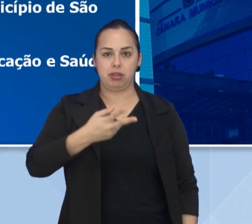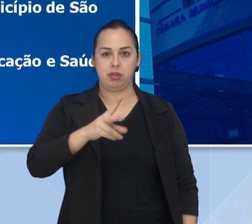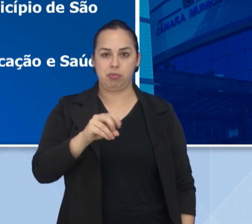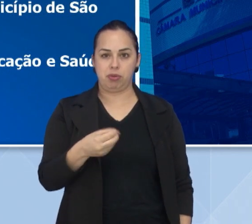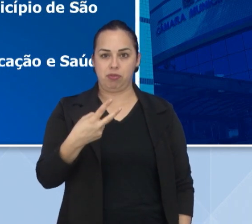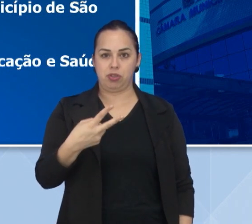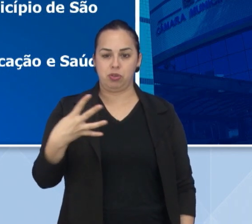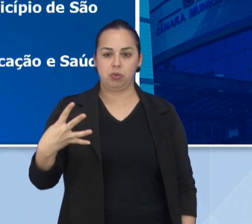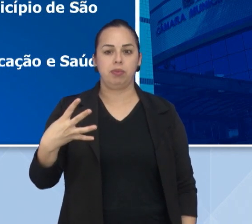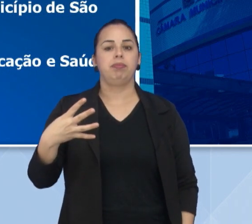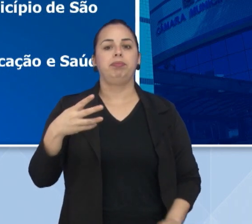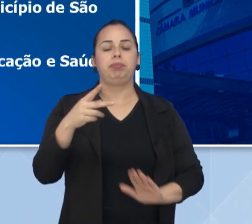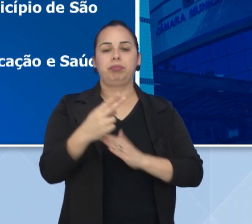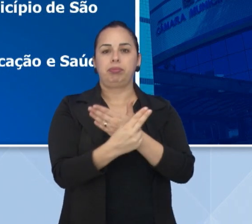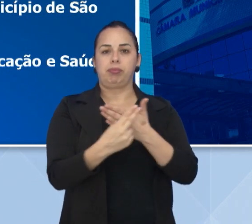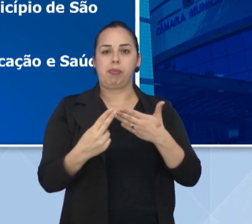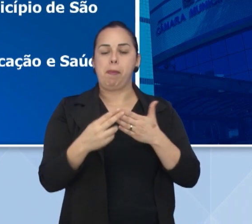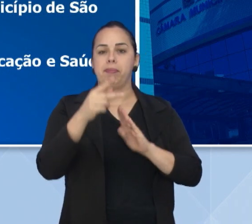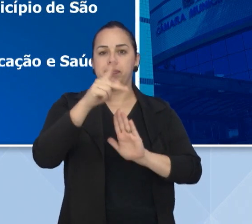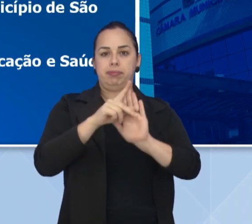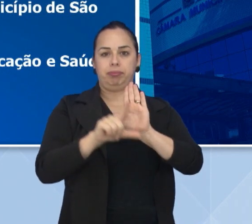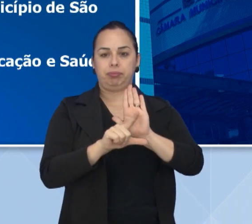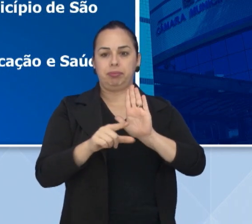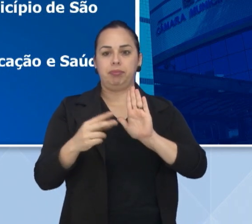6439/2024. Projeto de lei número